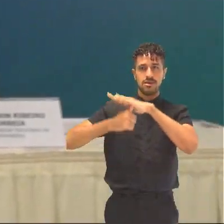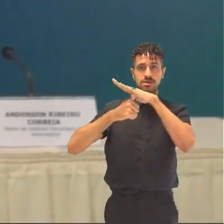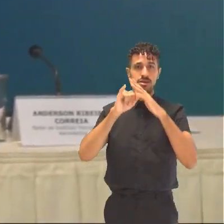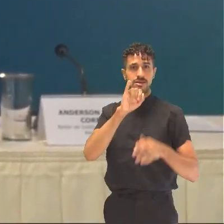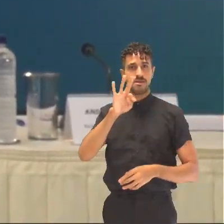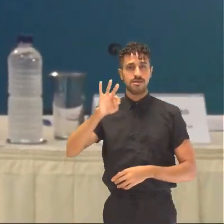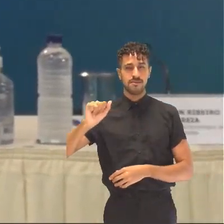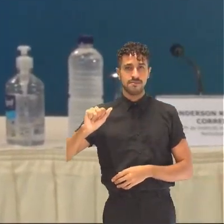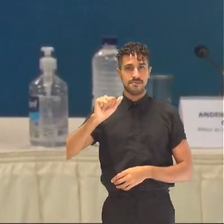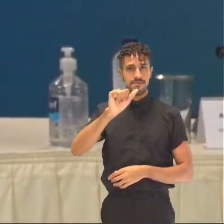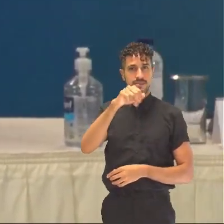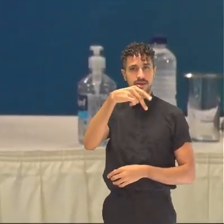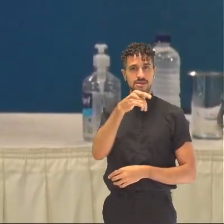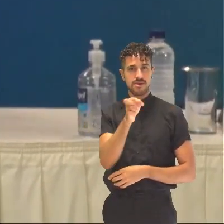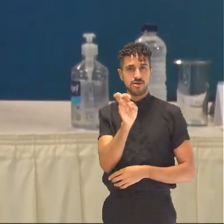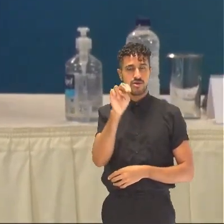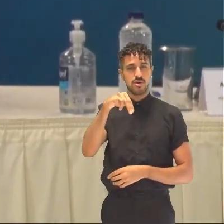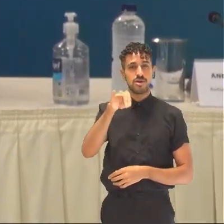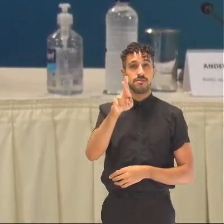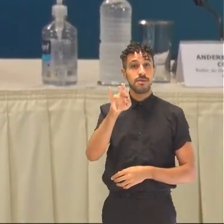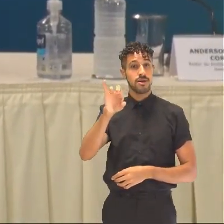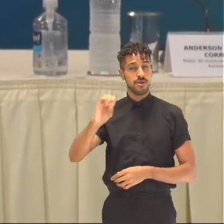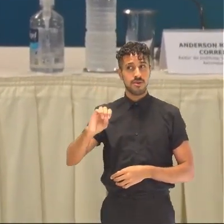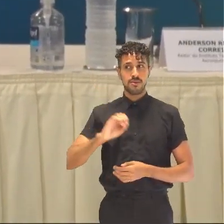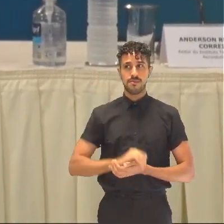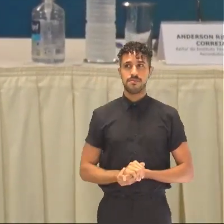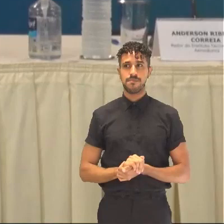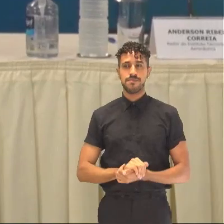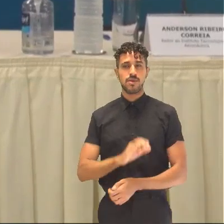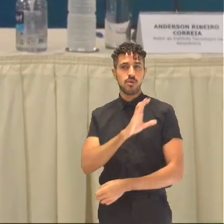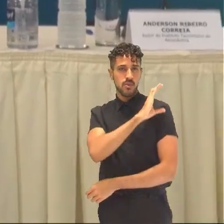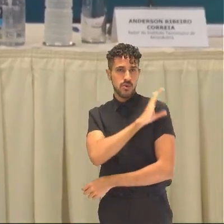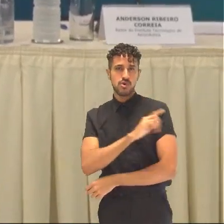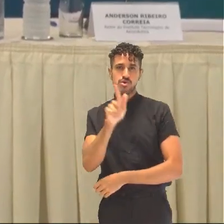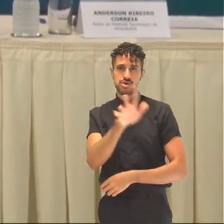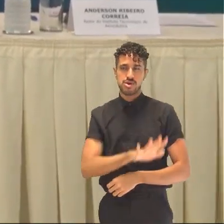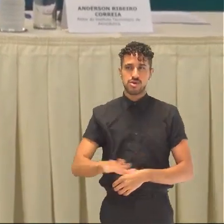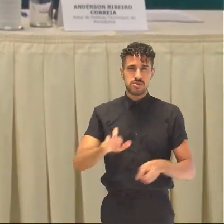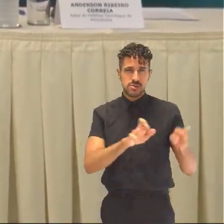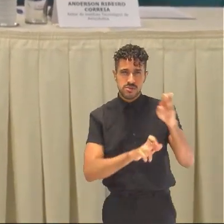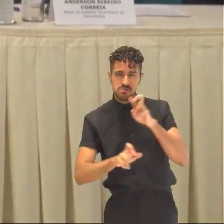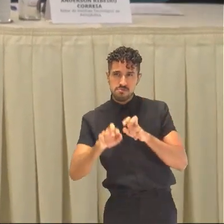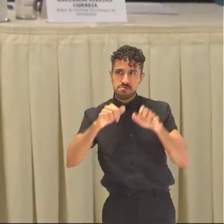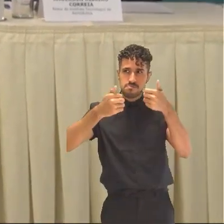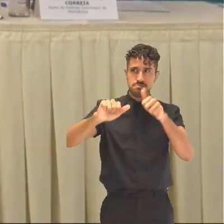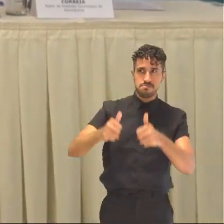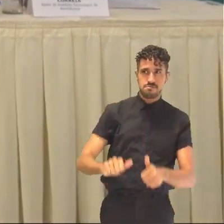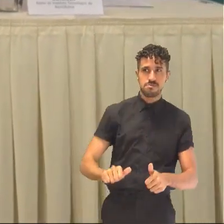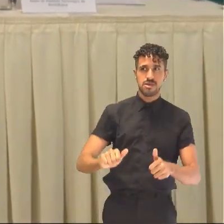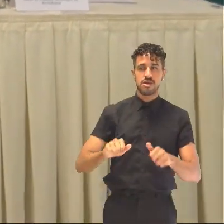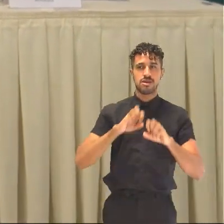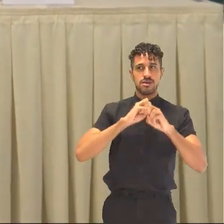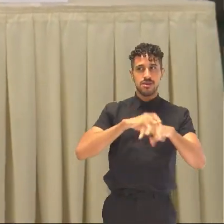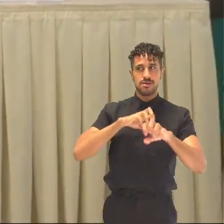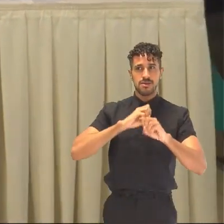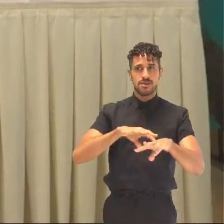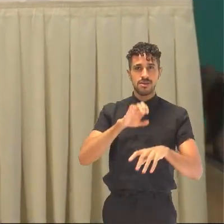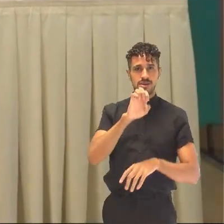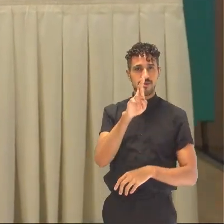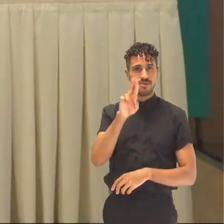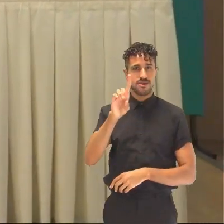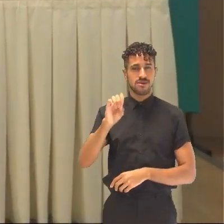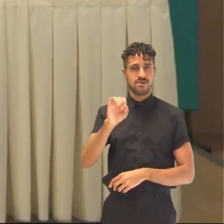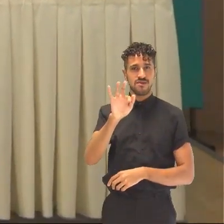ITA Anderson Ribeiro Correia e o coordenador-geral de Monitoramento e Avaliação Educacional